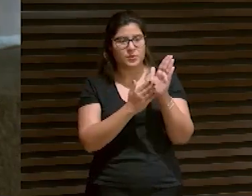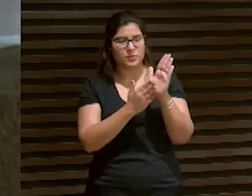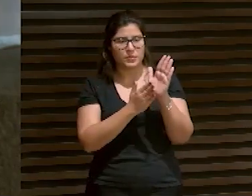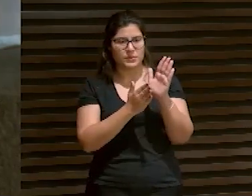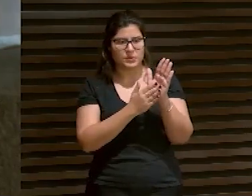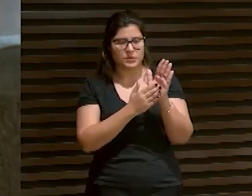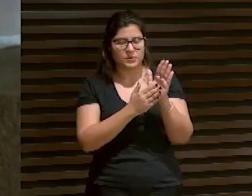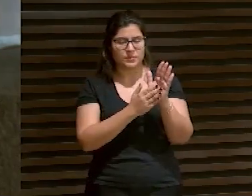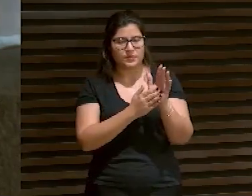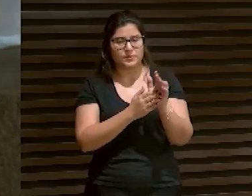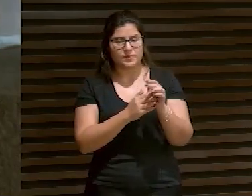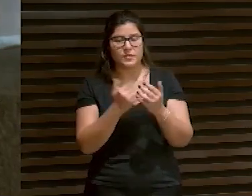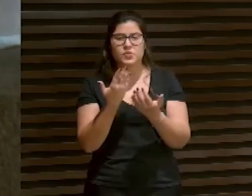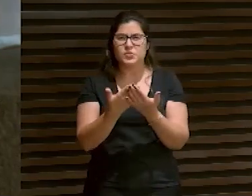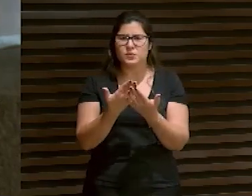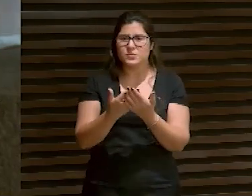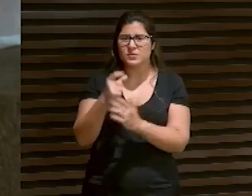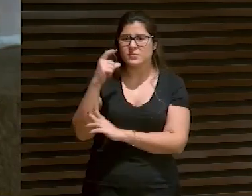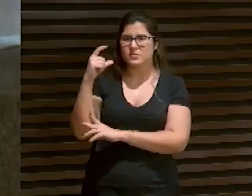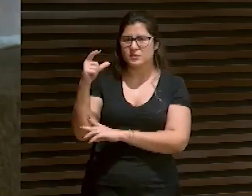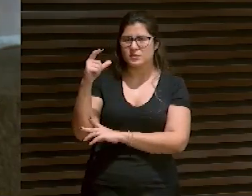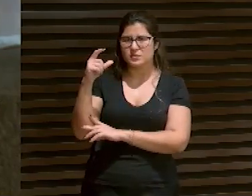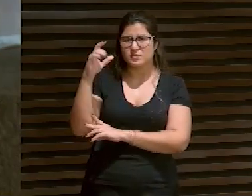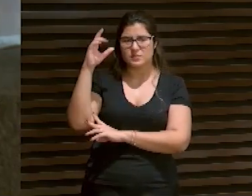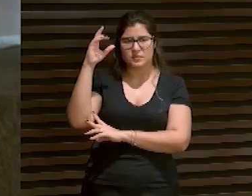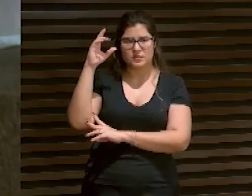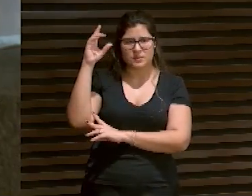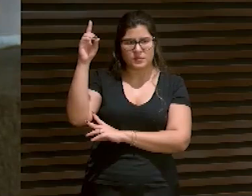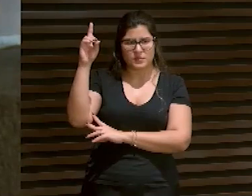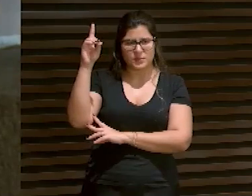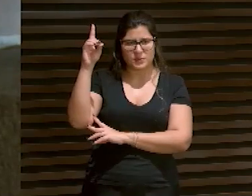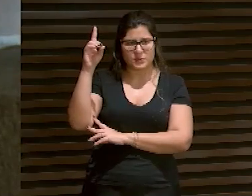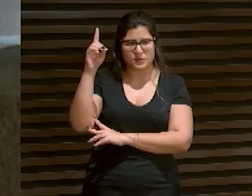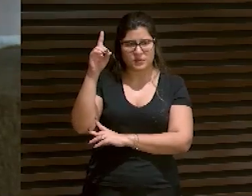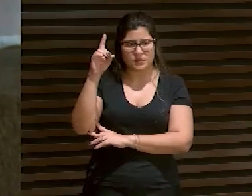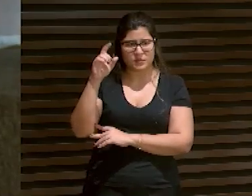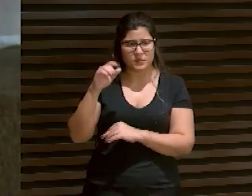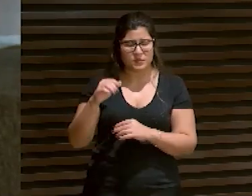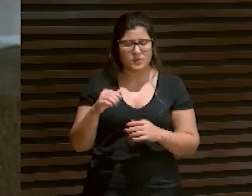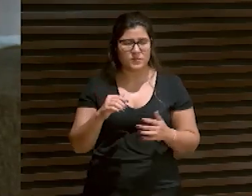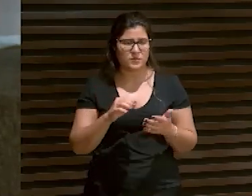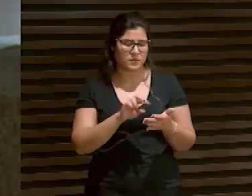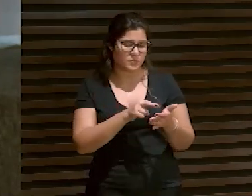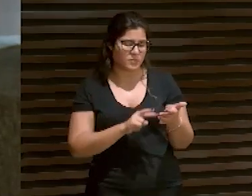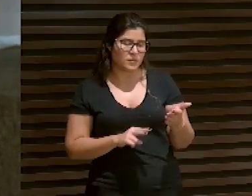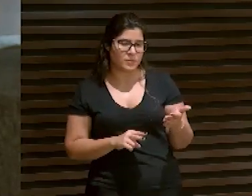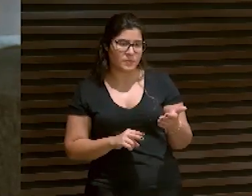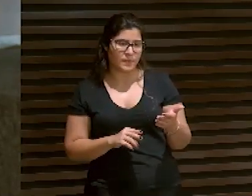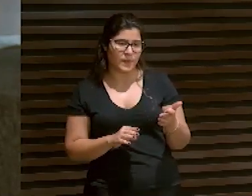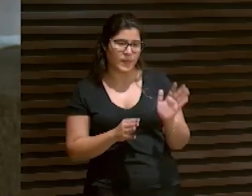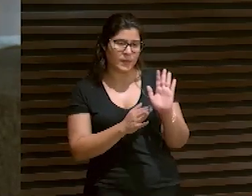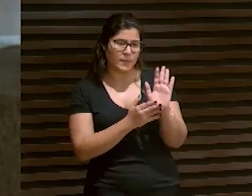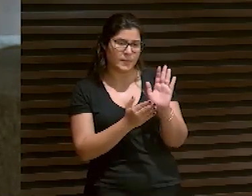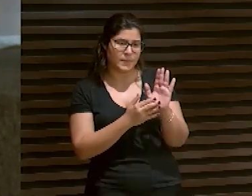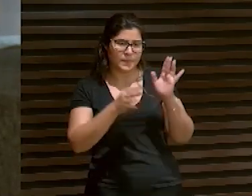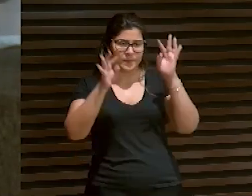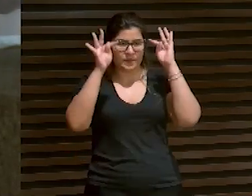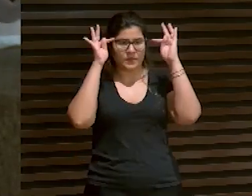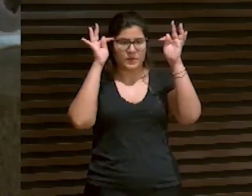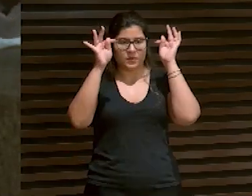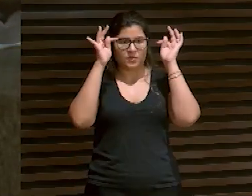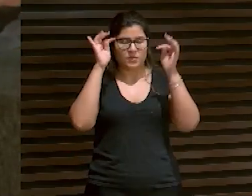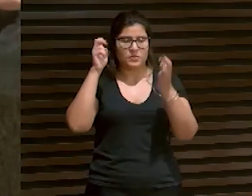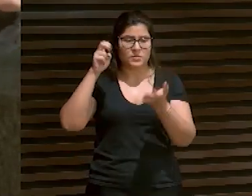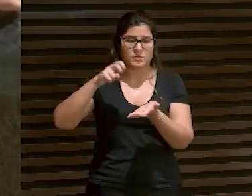estudar algum assunto da palavra, estudarmos a Bíblia, ler algum livro como esse aqui, o propósito da teologia é de nos colocar de